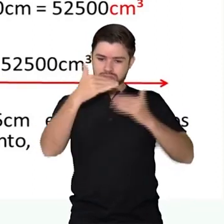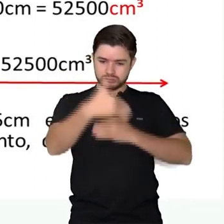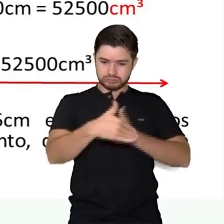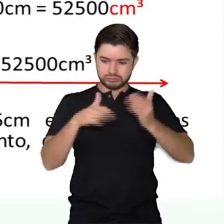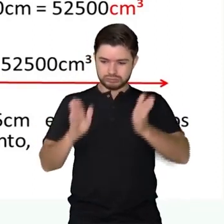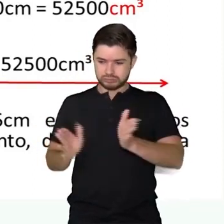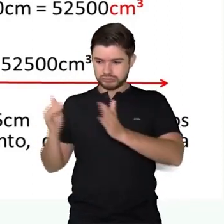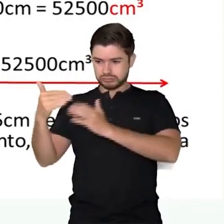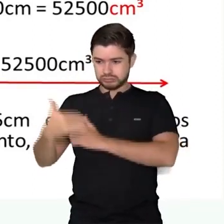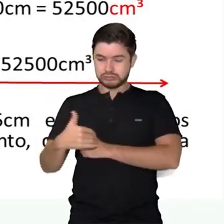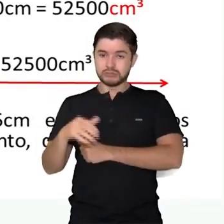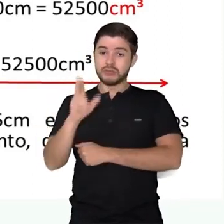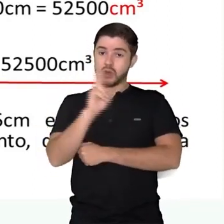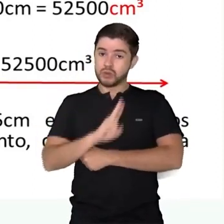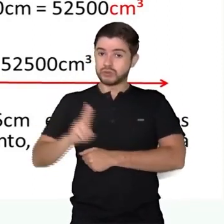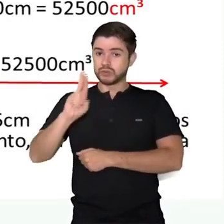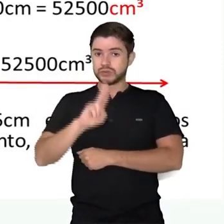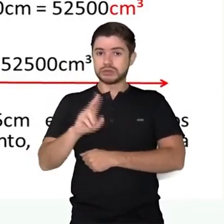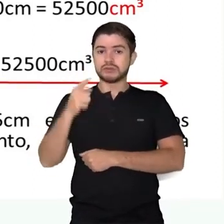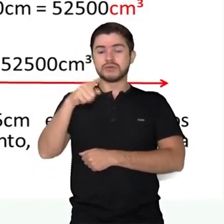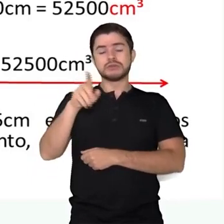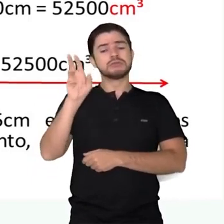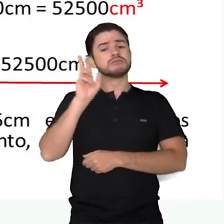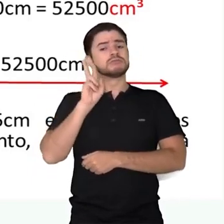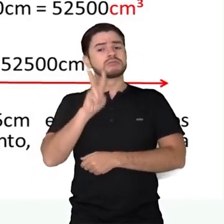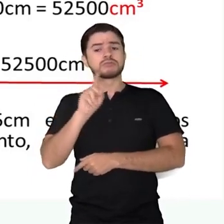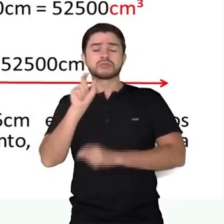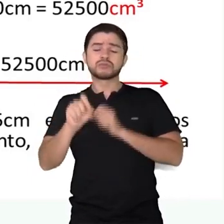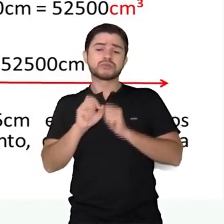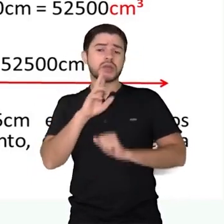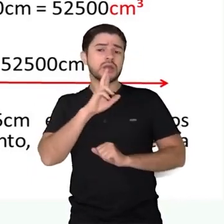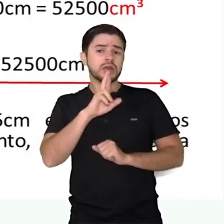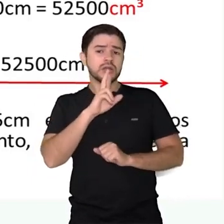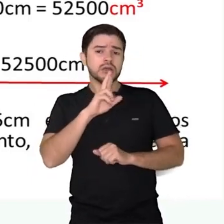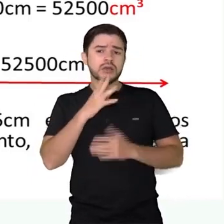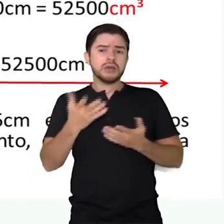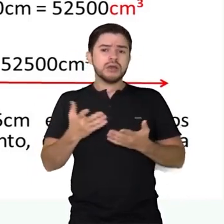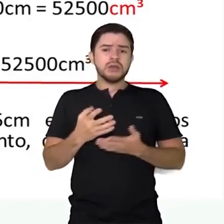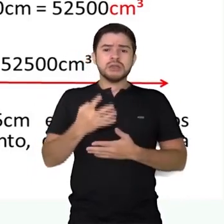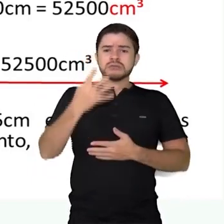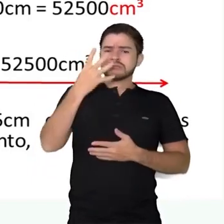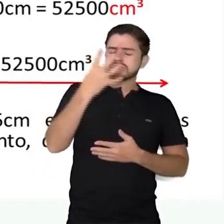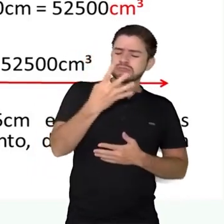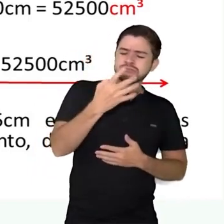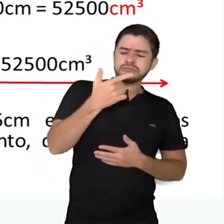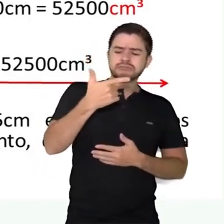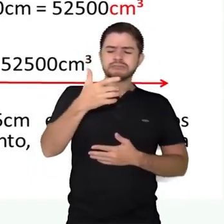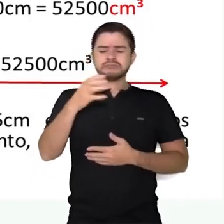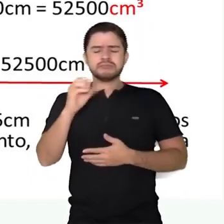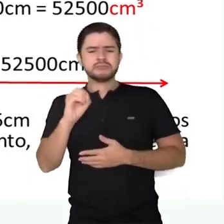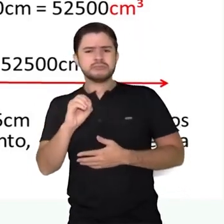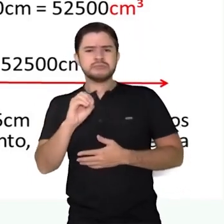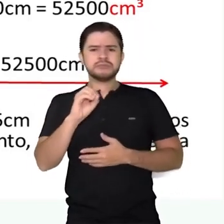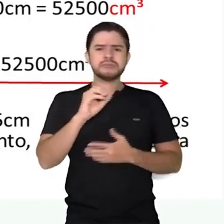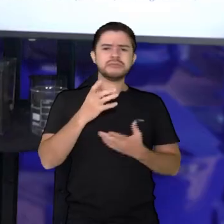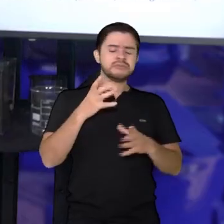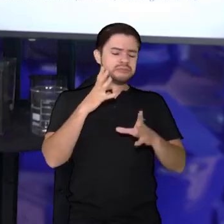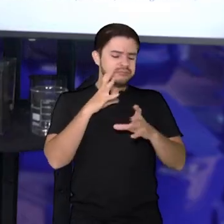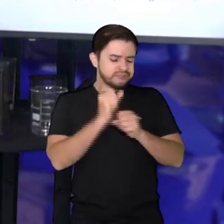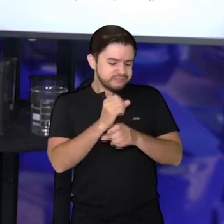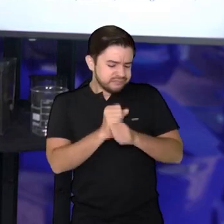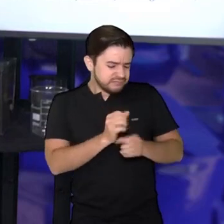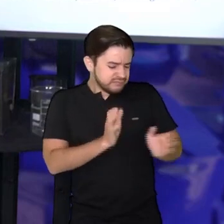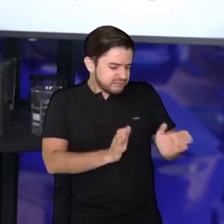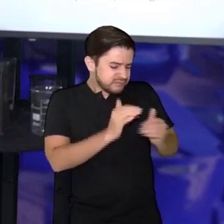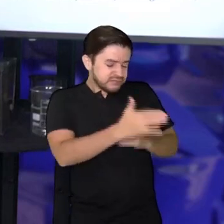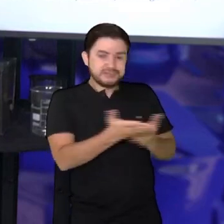ali para tomar como base, você iria chegar no resultado de 420 unidades de cubinhos.